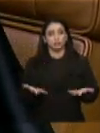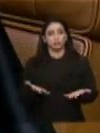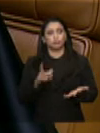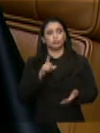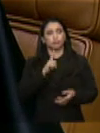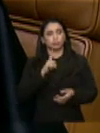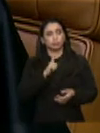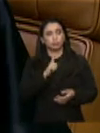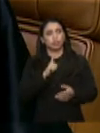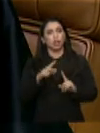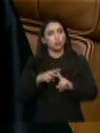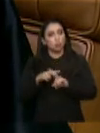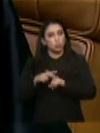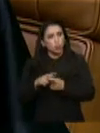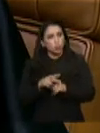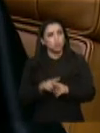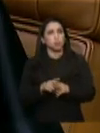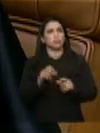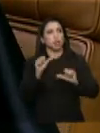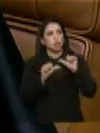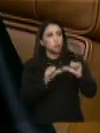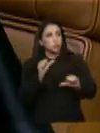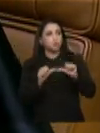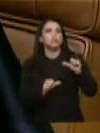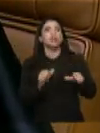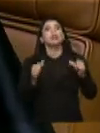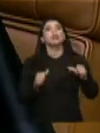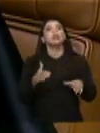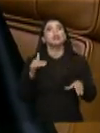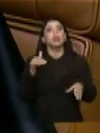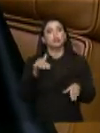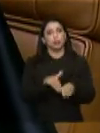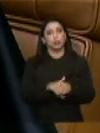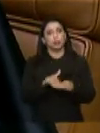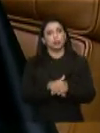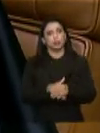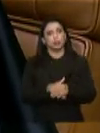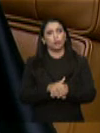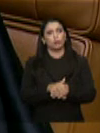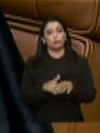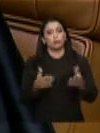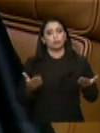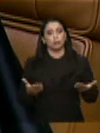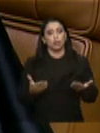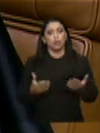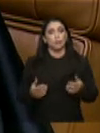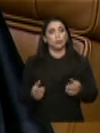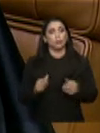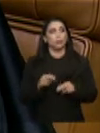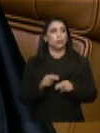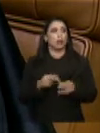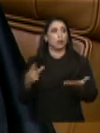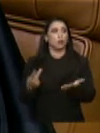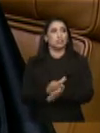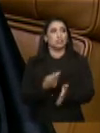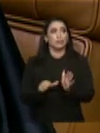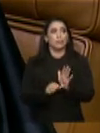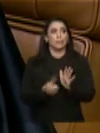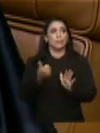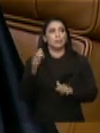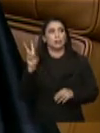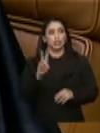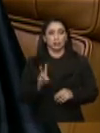retificado a minha posição e a acompanhar, em razão do ineditismo, que é a repercussão